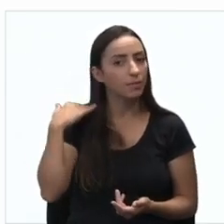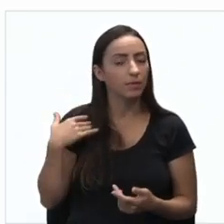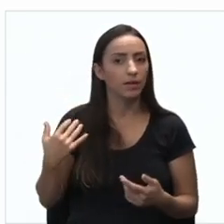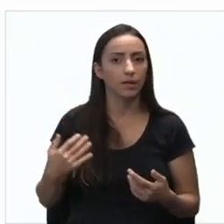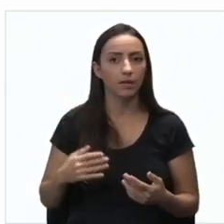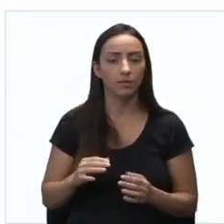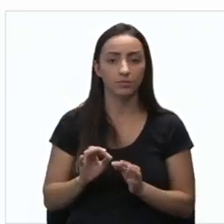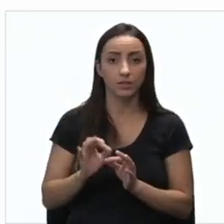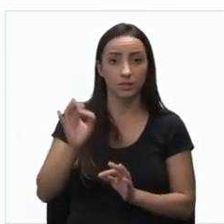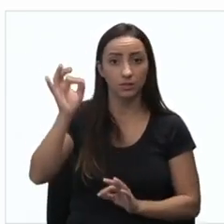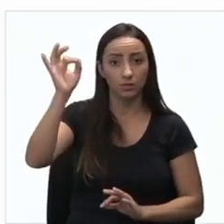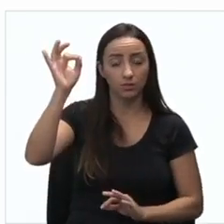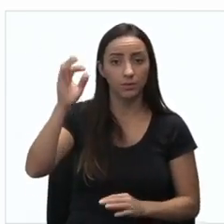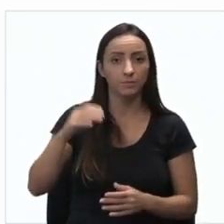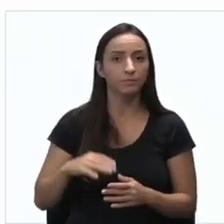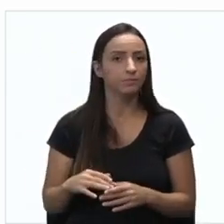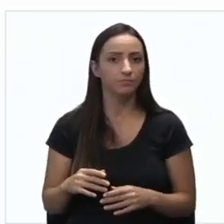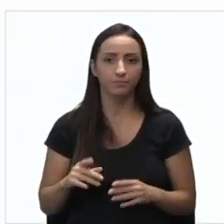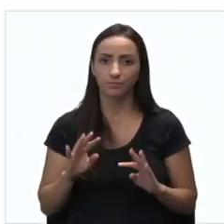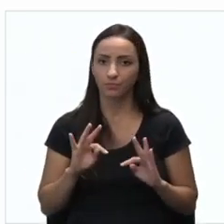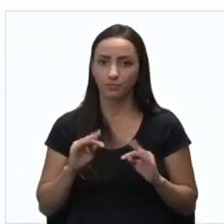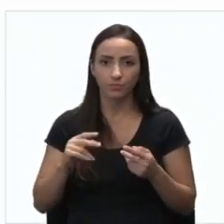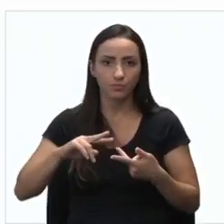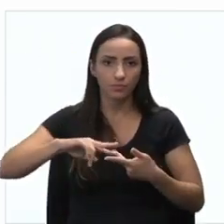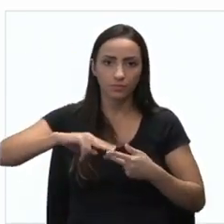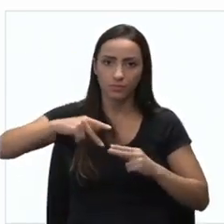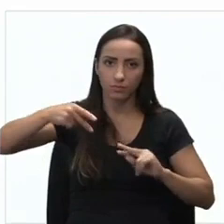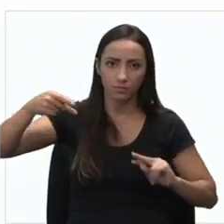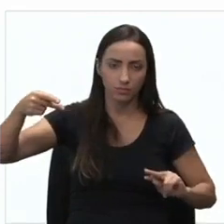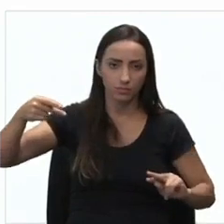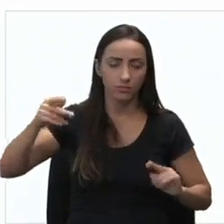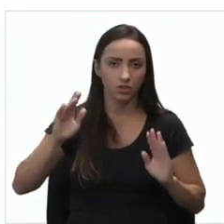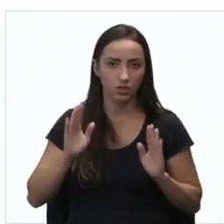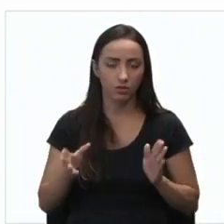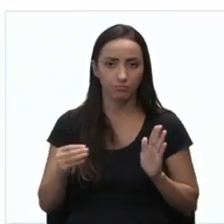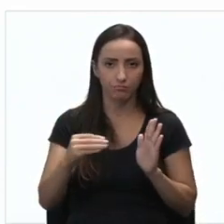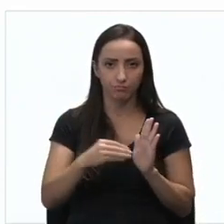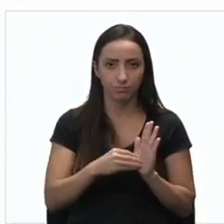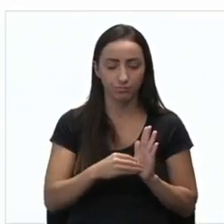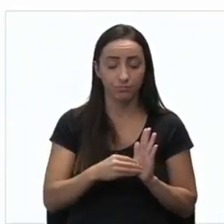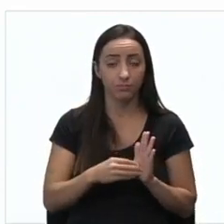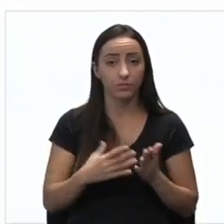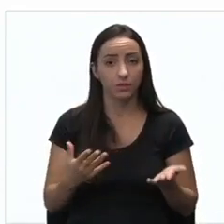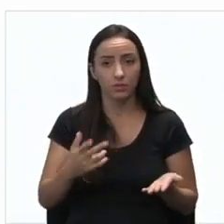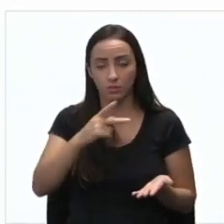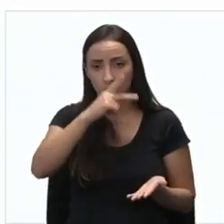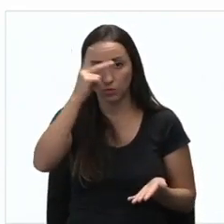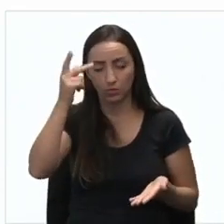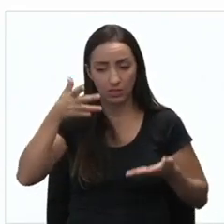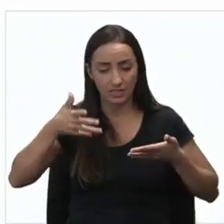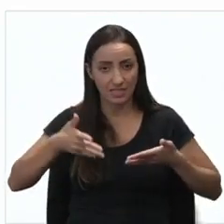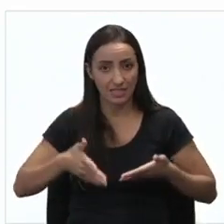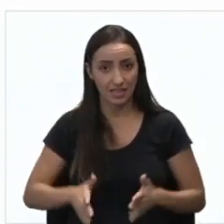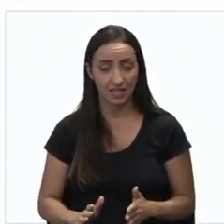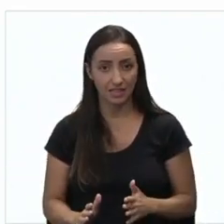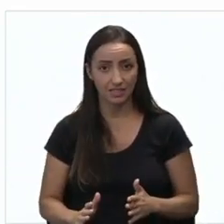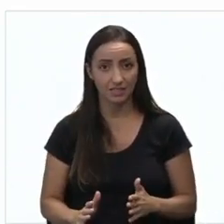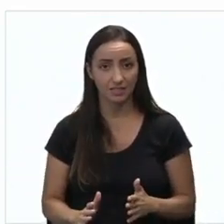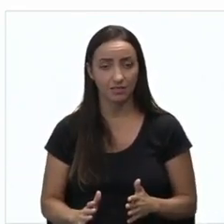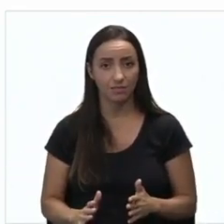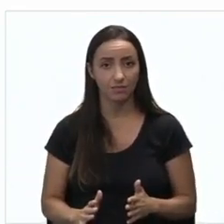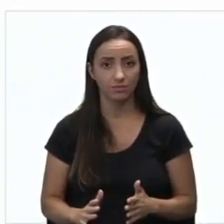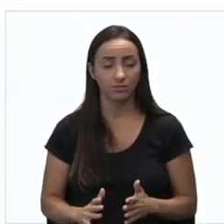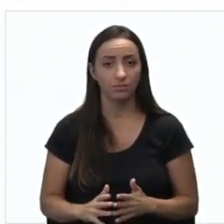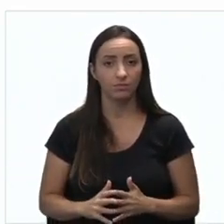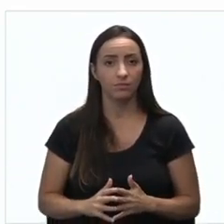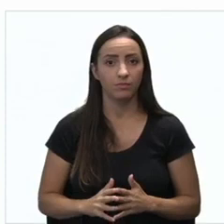nossa bagagem está toda lá no DNA. Então, no momento da concepção, onde metade